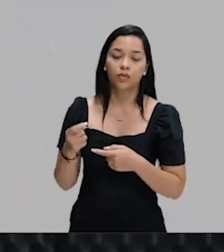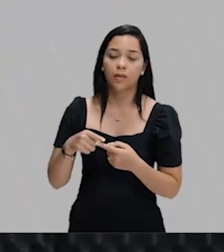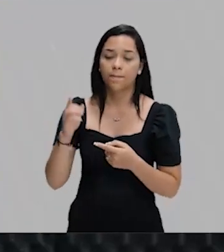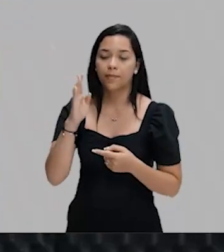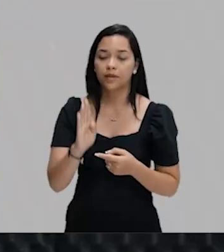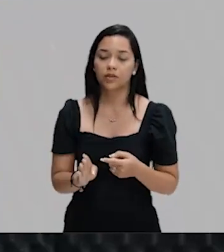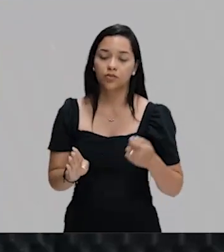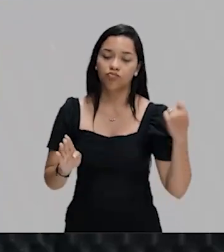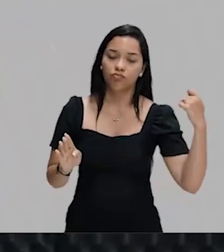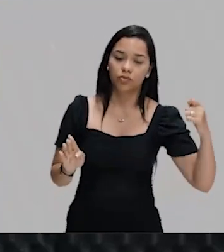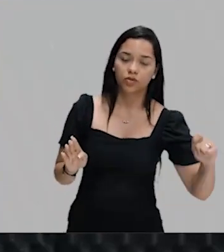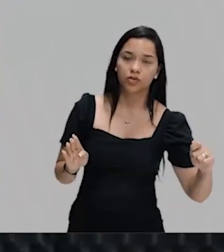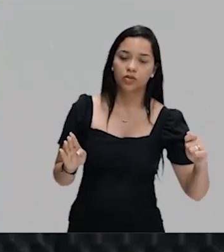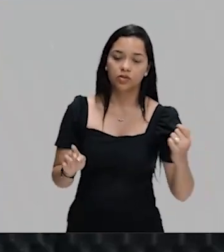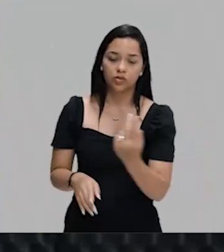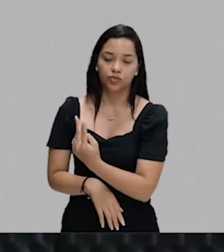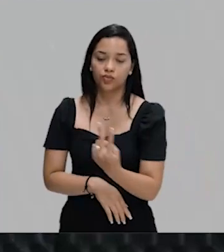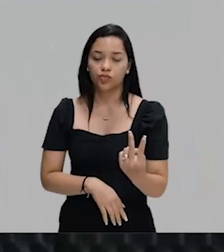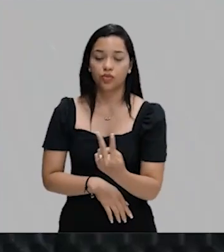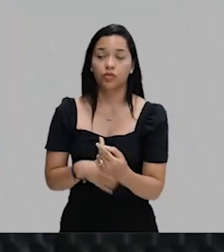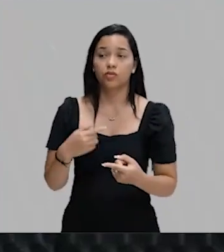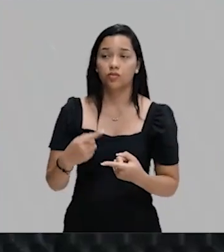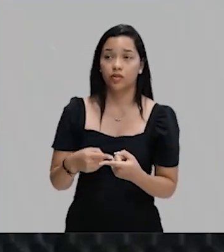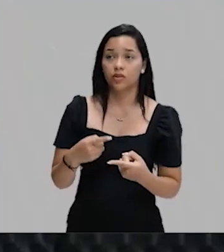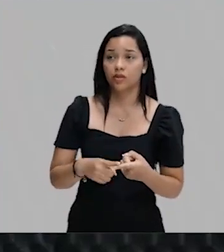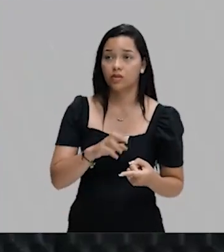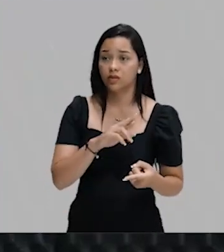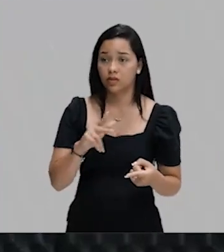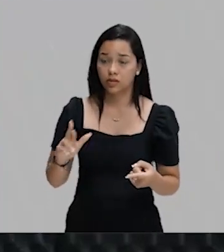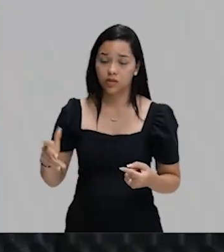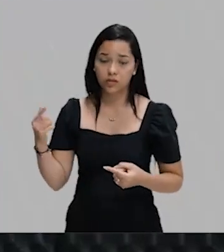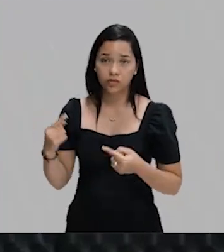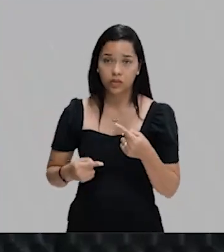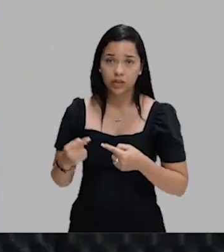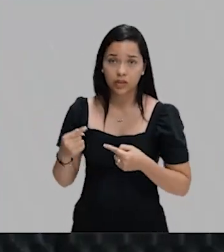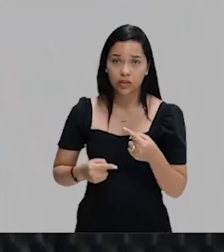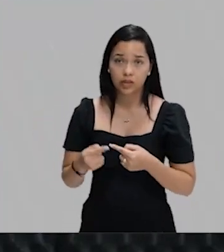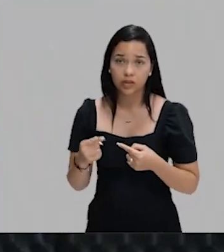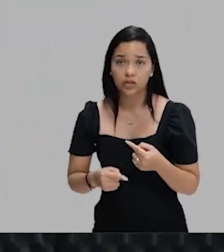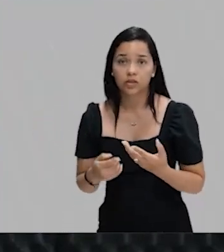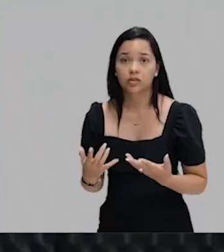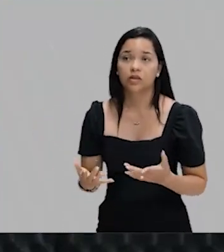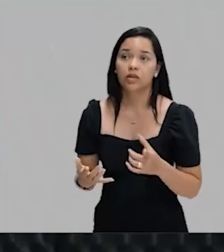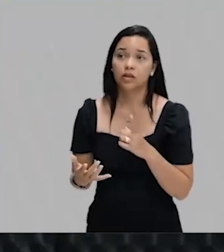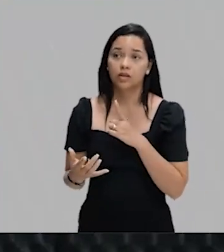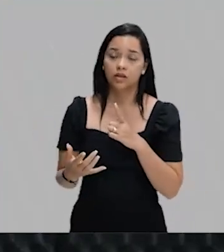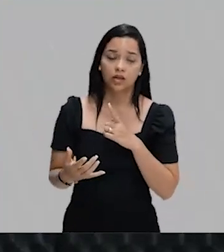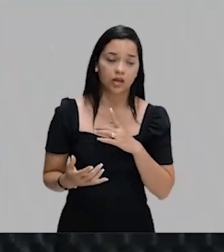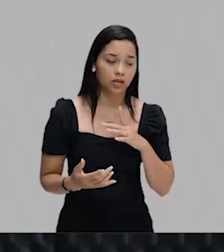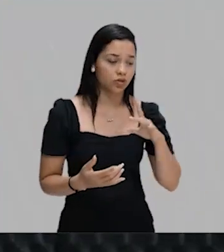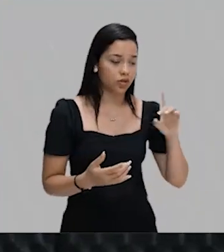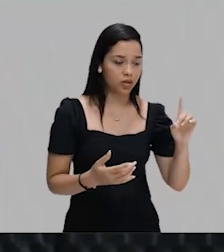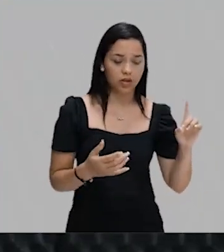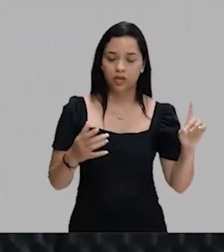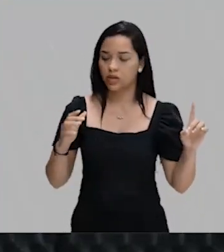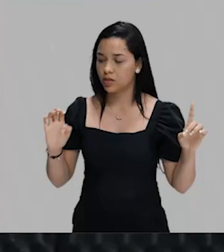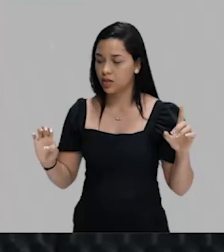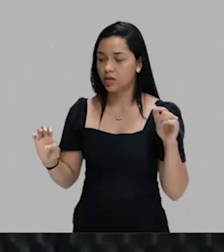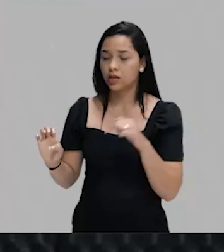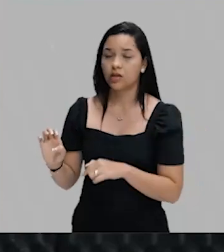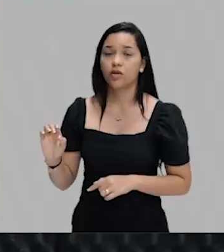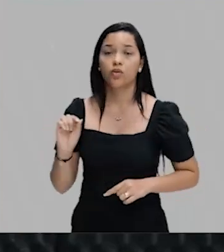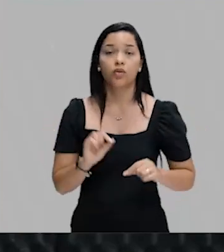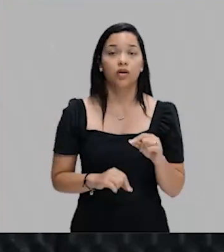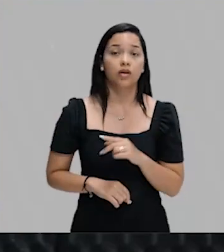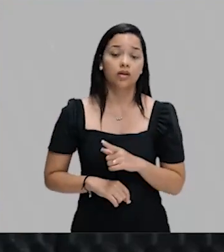e Argentina, tá certo? Esses países, até por divergências políticas, tá certo? Entre direita e esquerda, esses países eles